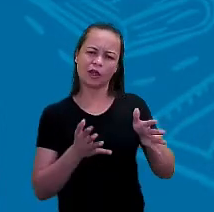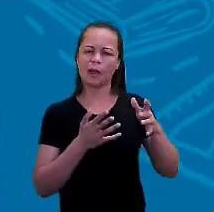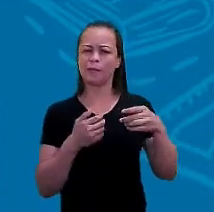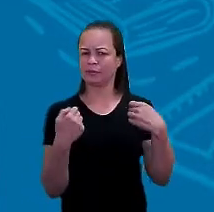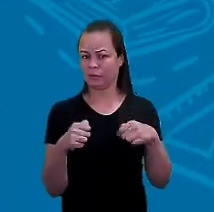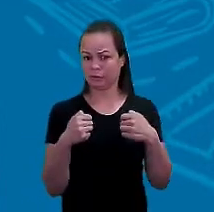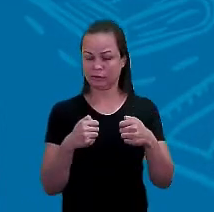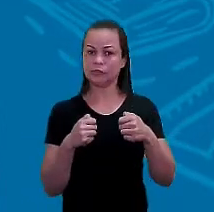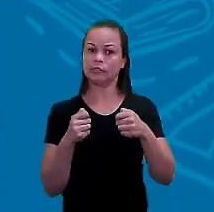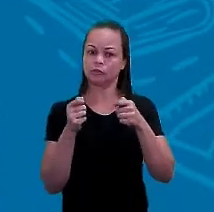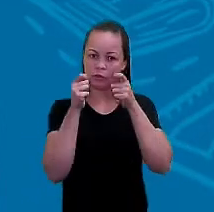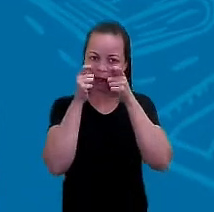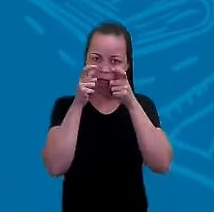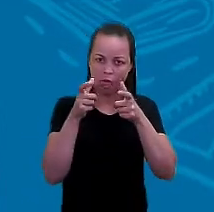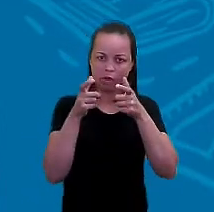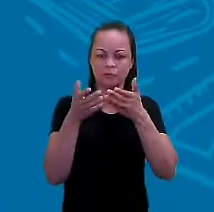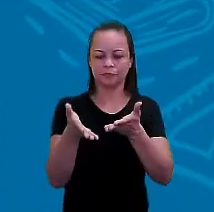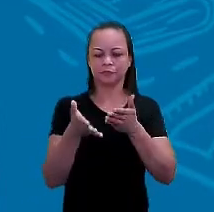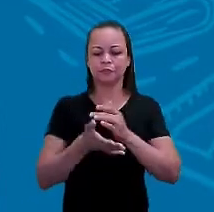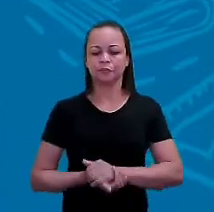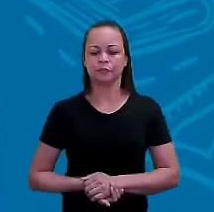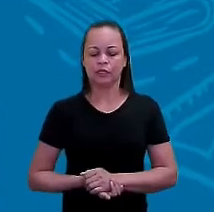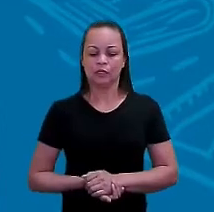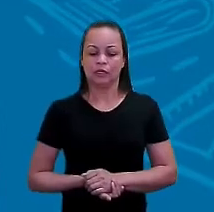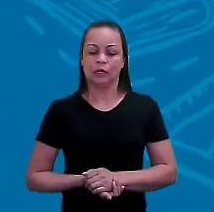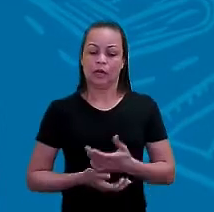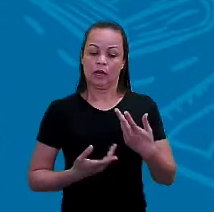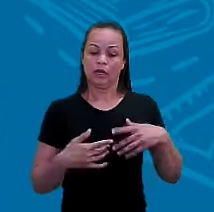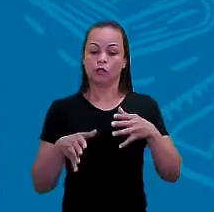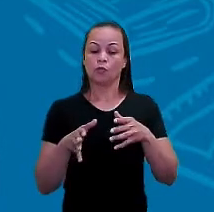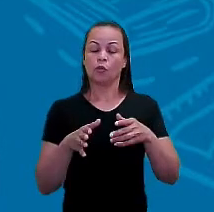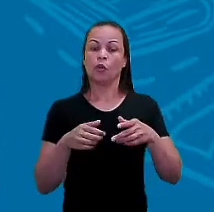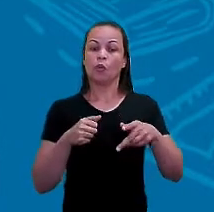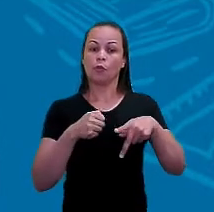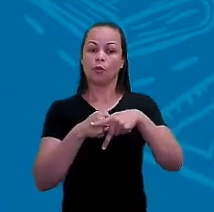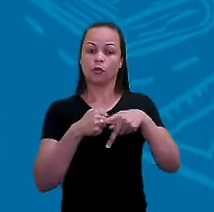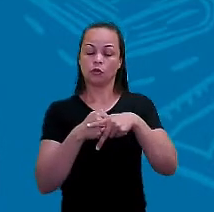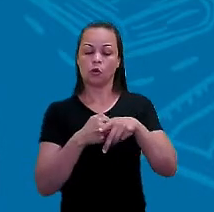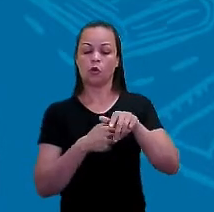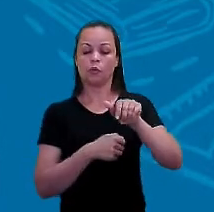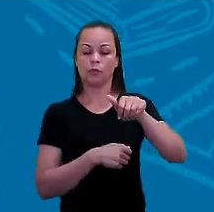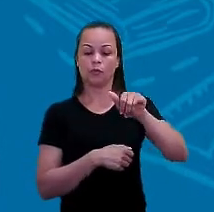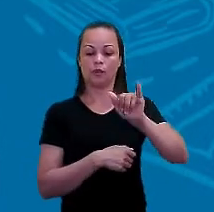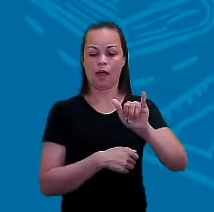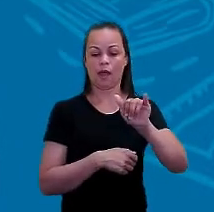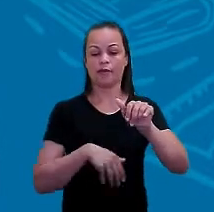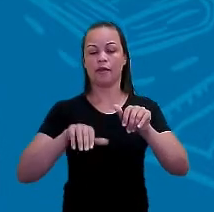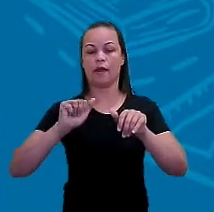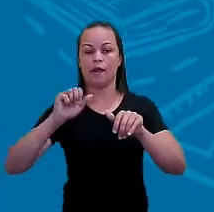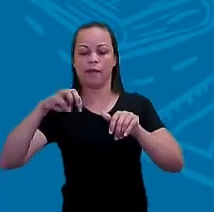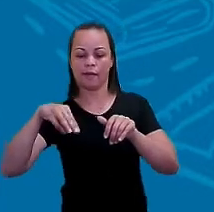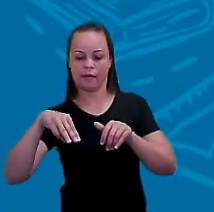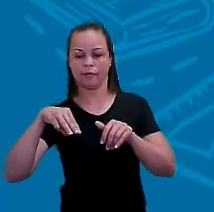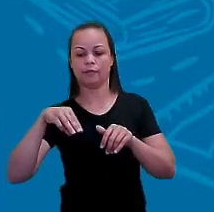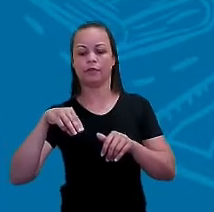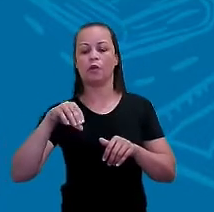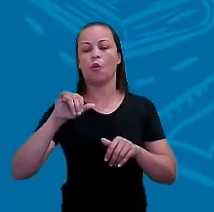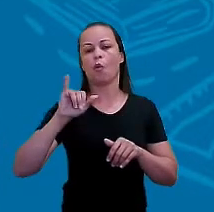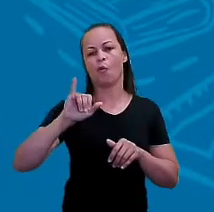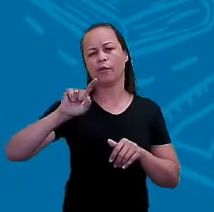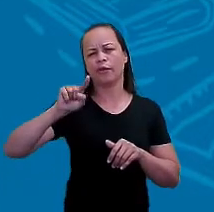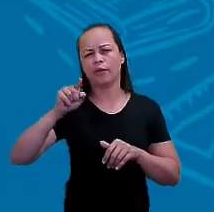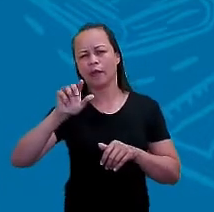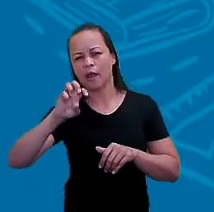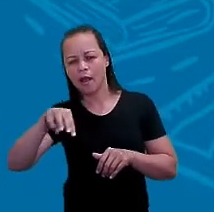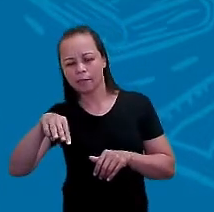ó, ligadinho. Então, veja só, aí quando com o pronome I, eu digo am, I am ou I am,